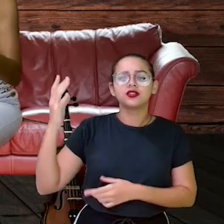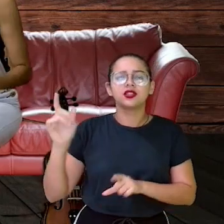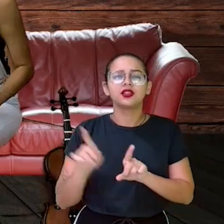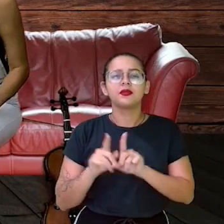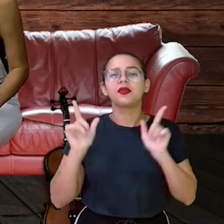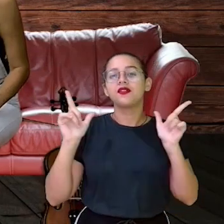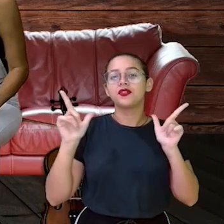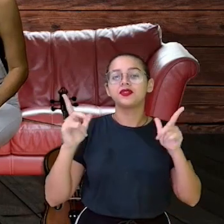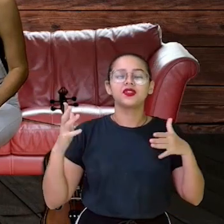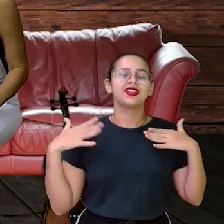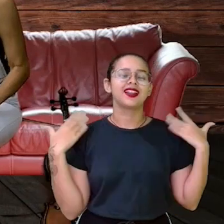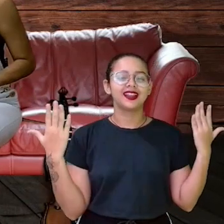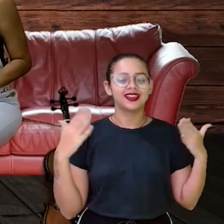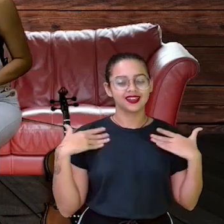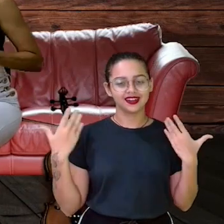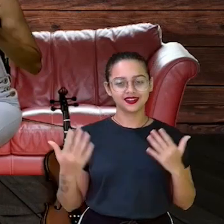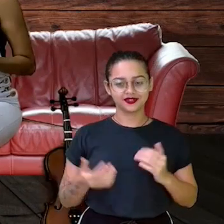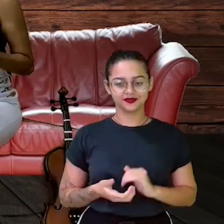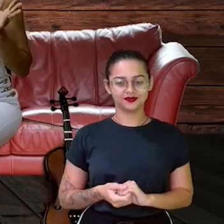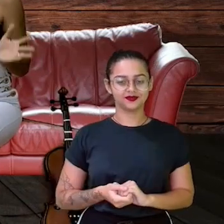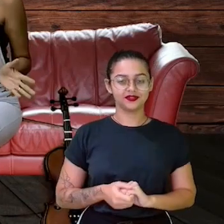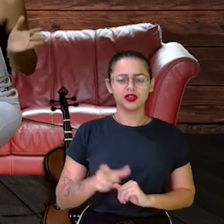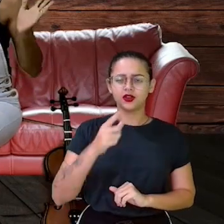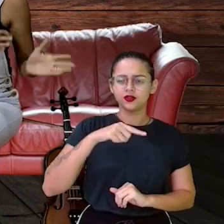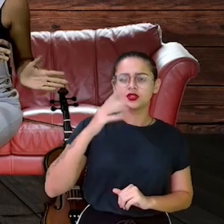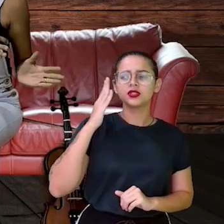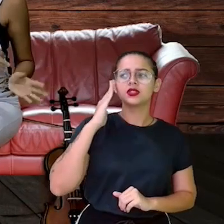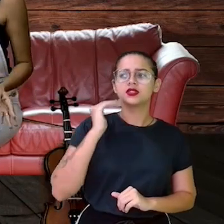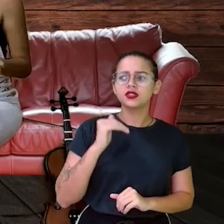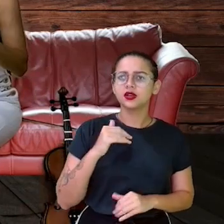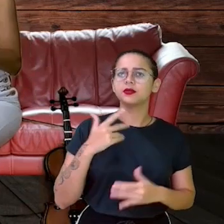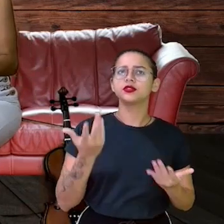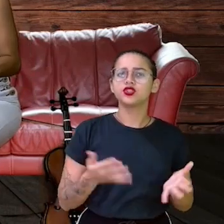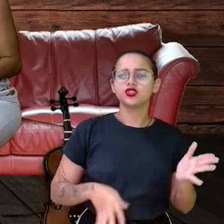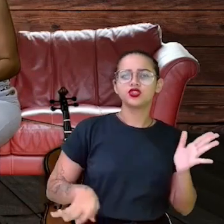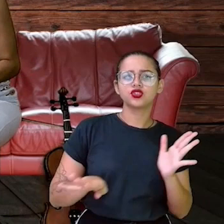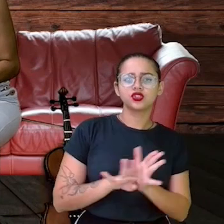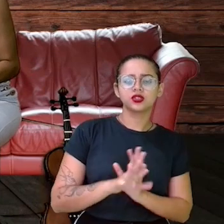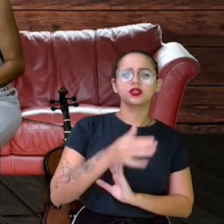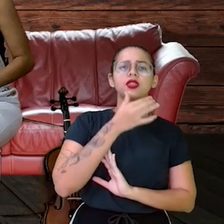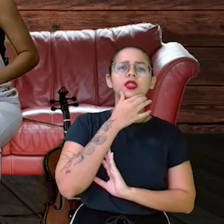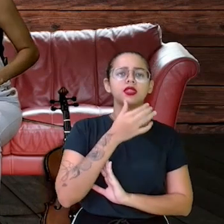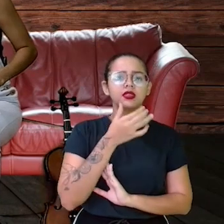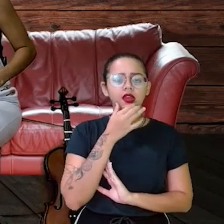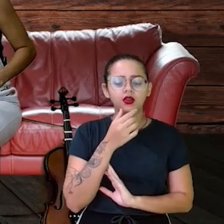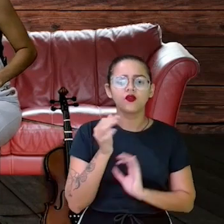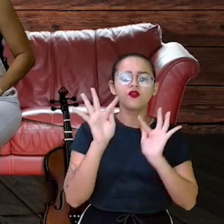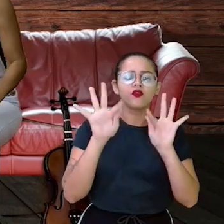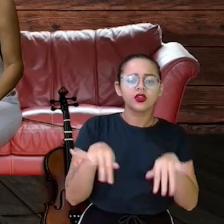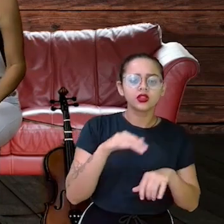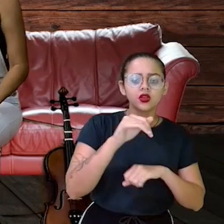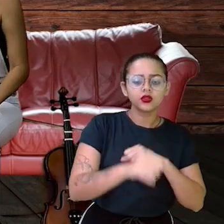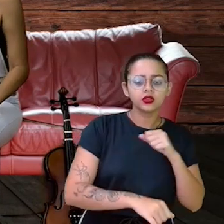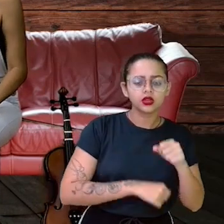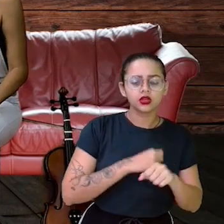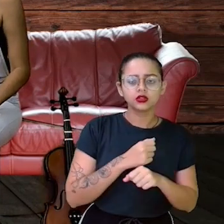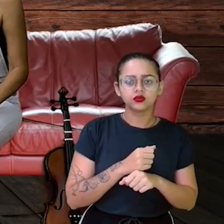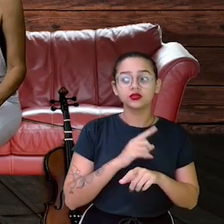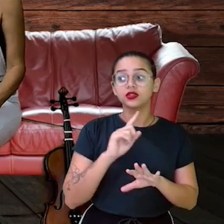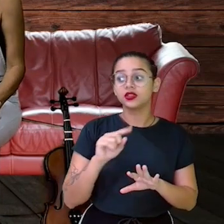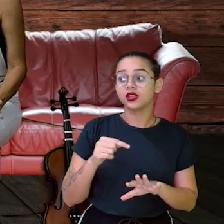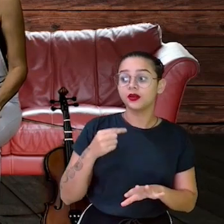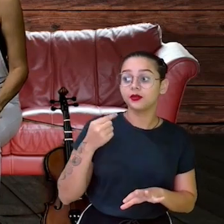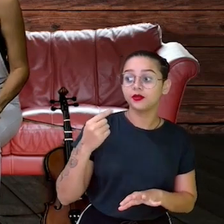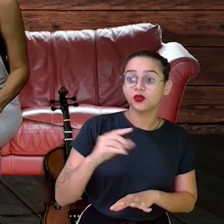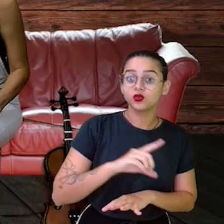e alegrias. Olha, vocês sabem que vem Natal, vem o Réveillon e depois, logo em seguida, tem o